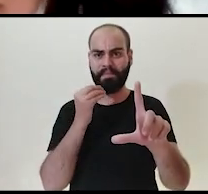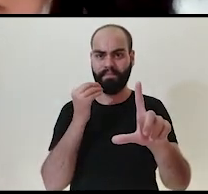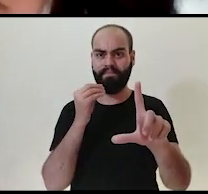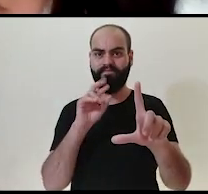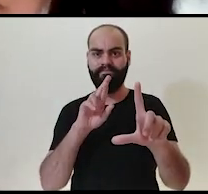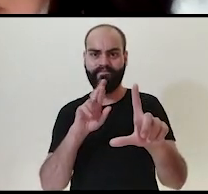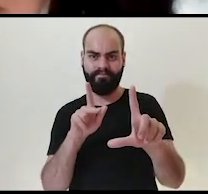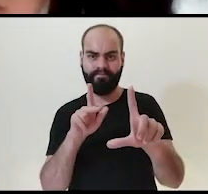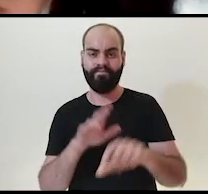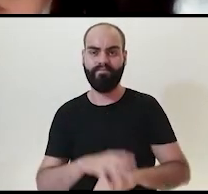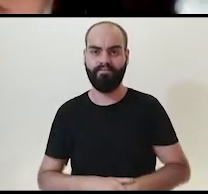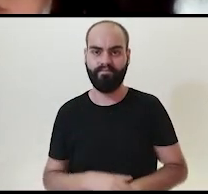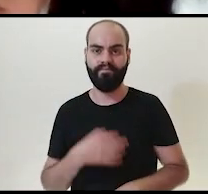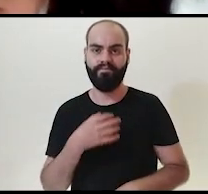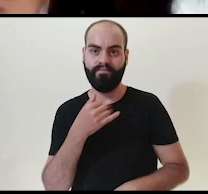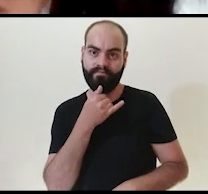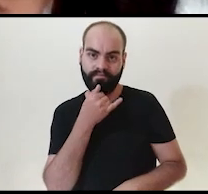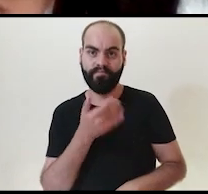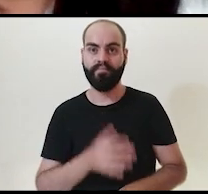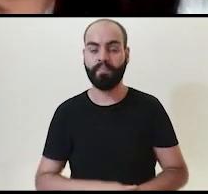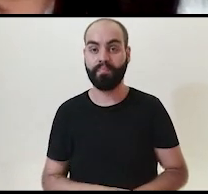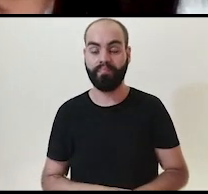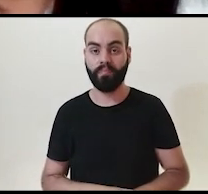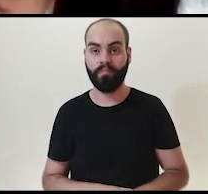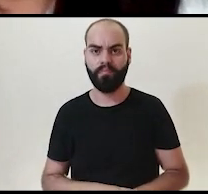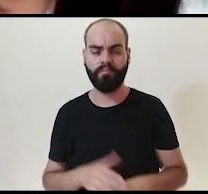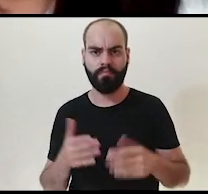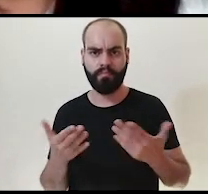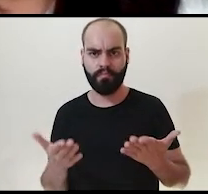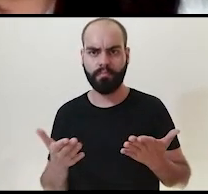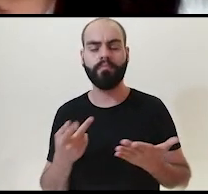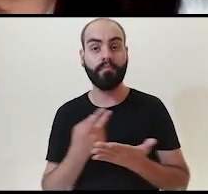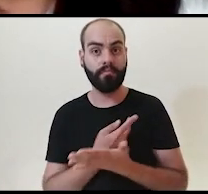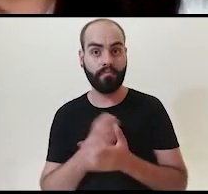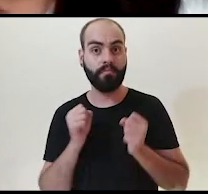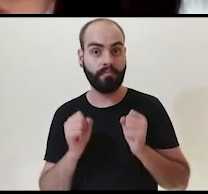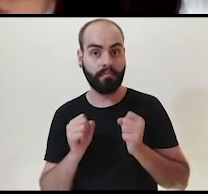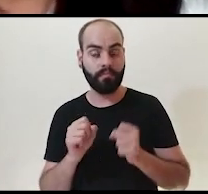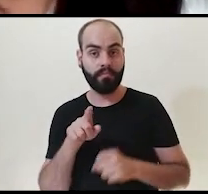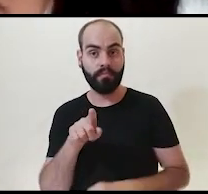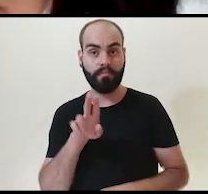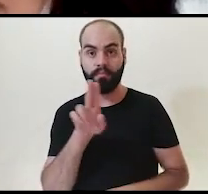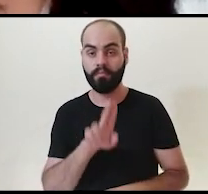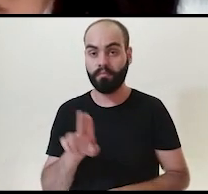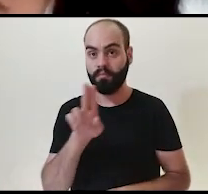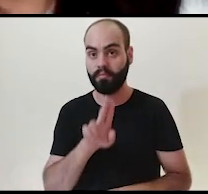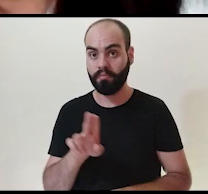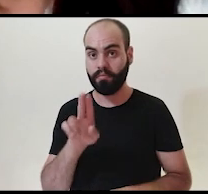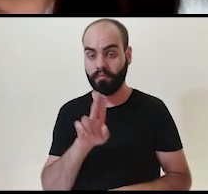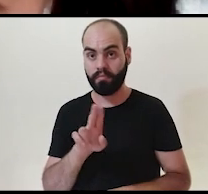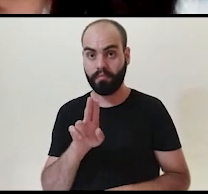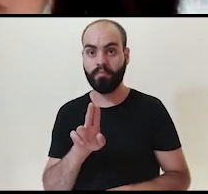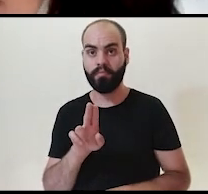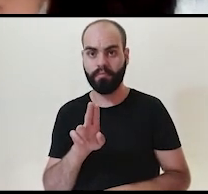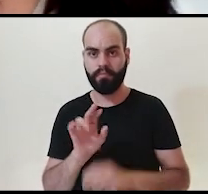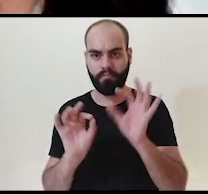grande. É, exatamente. Na verdade, assim, pode até acontecer de você utilizar o filtro e fazer ajuste no